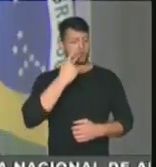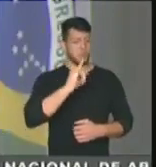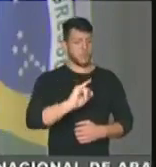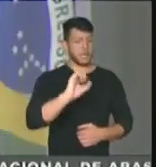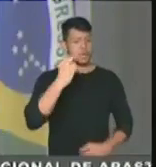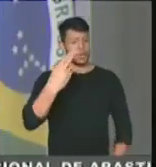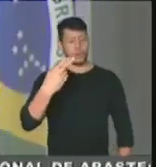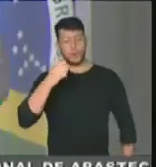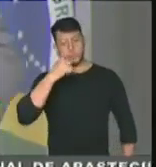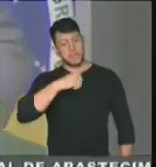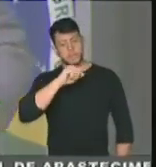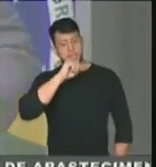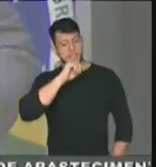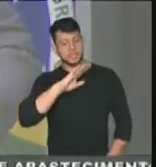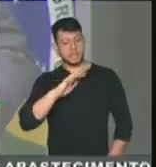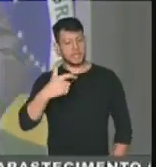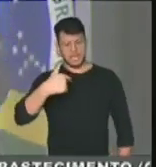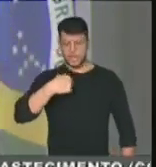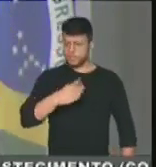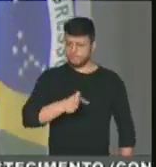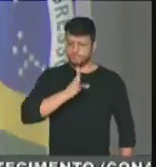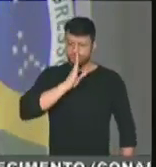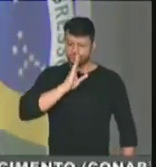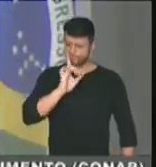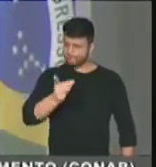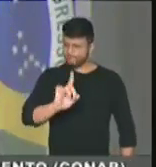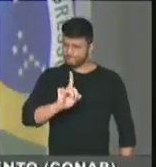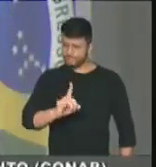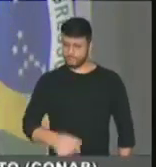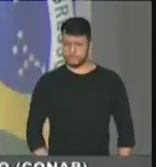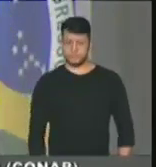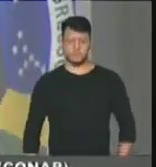chegar meu cristo não pense que eu vou ficar atrás